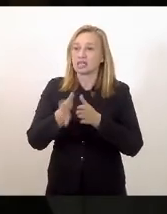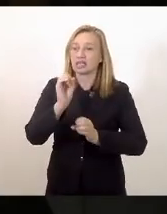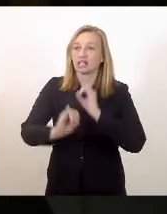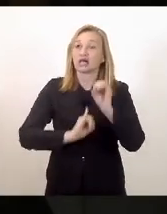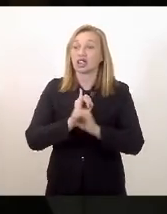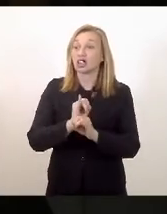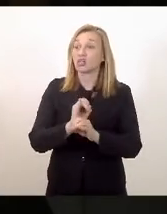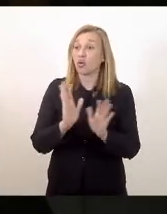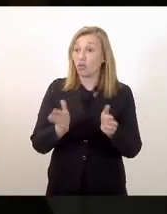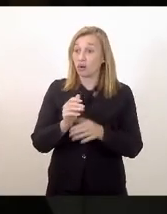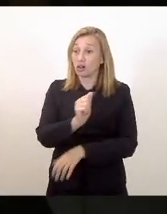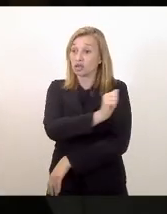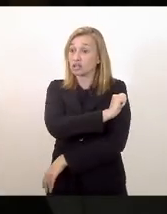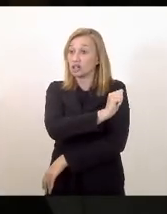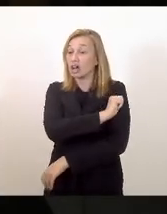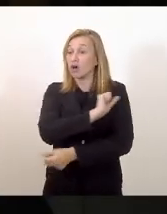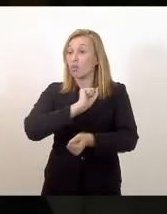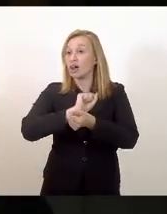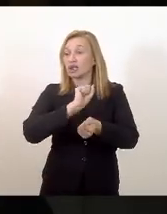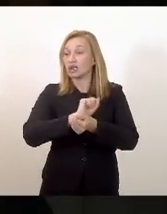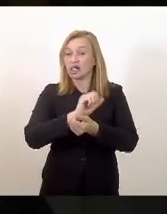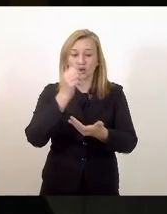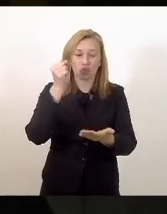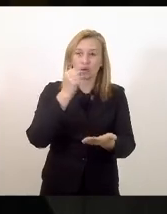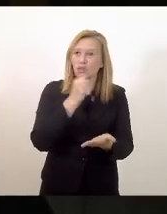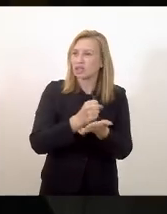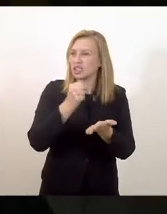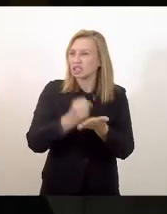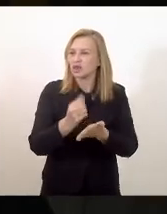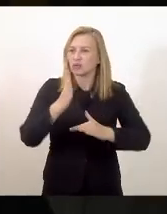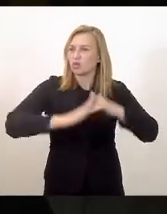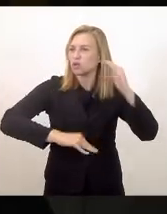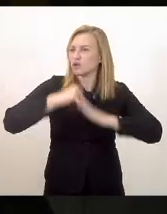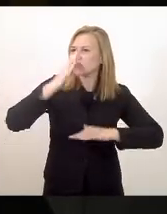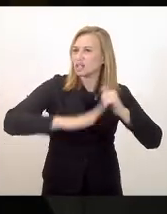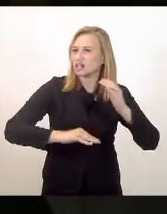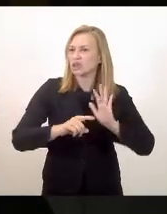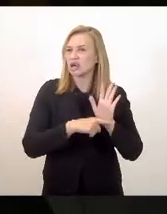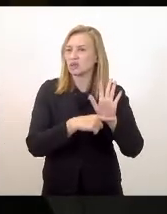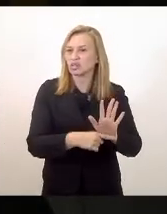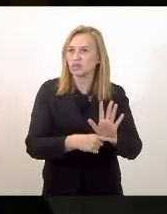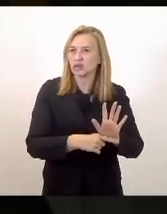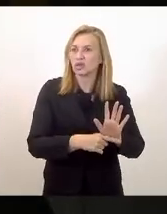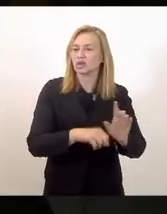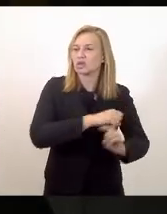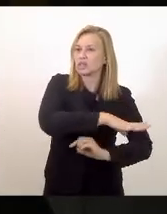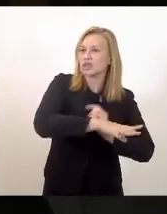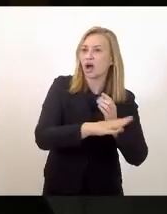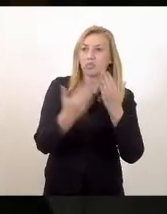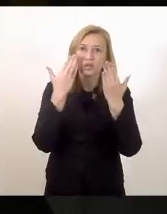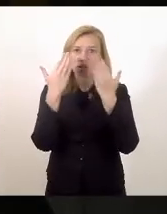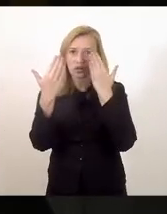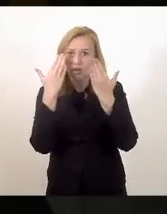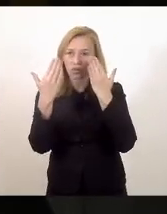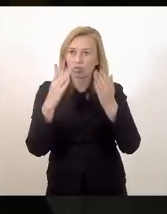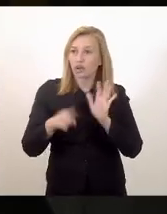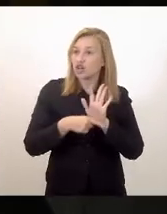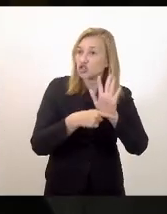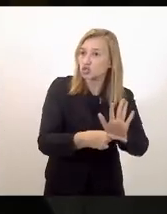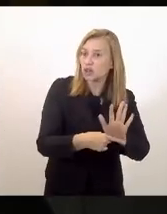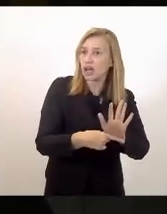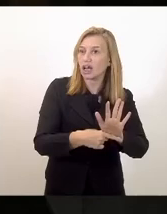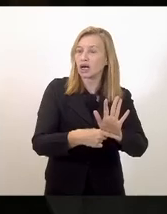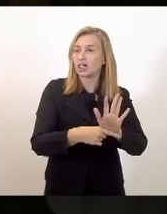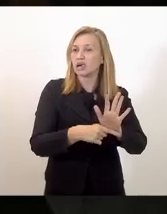hoje. Contratação de profissionais, assistentes sociais e psicólogos para dar suporte à rede e garantir